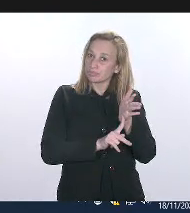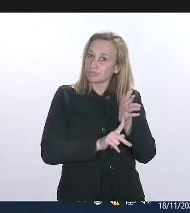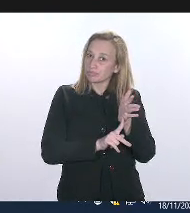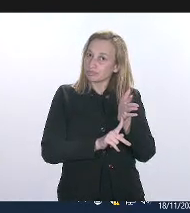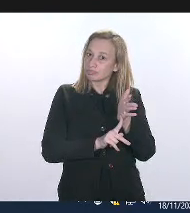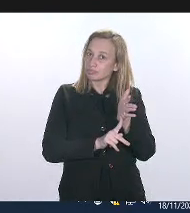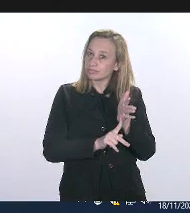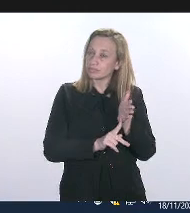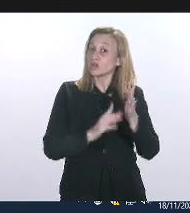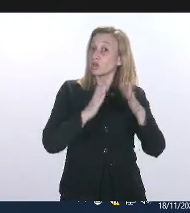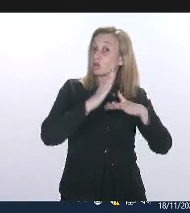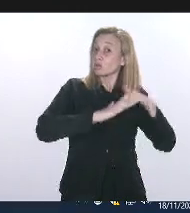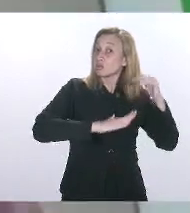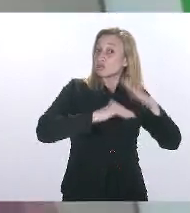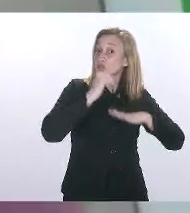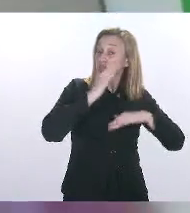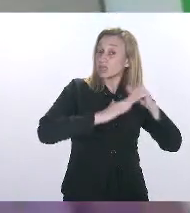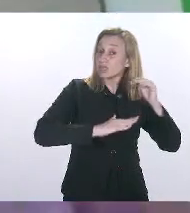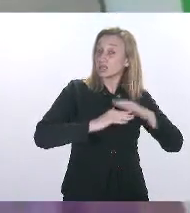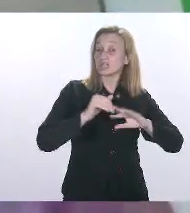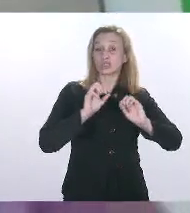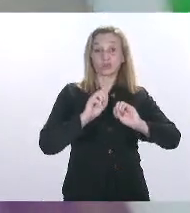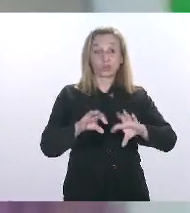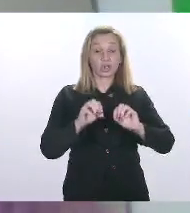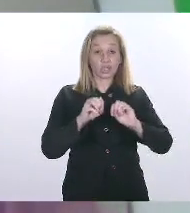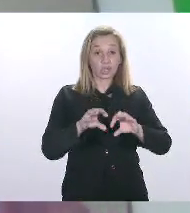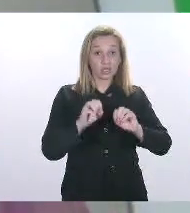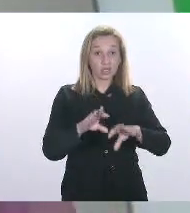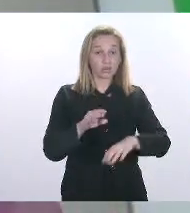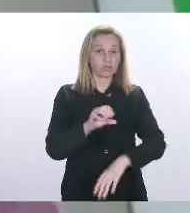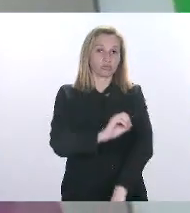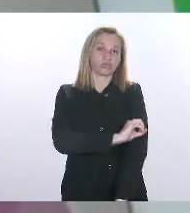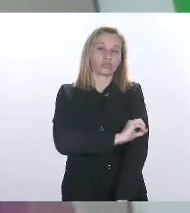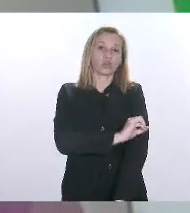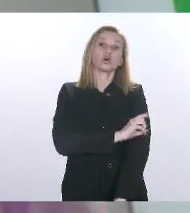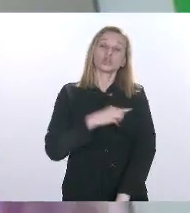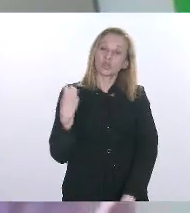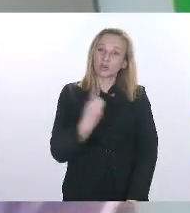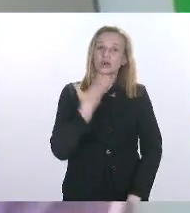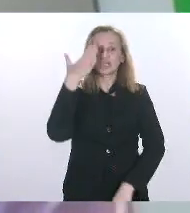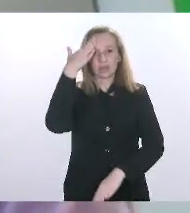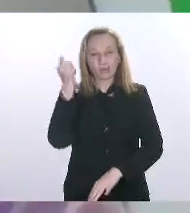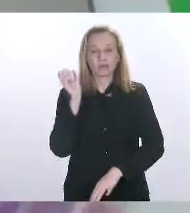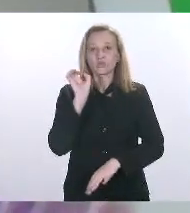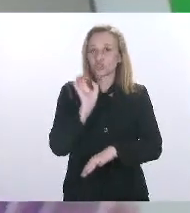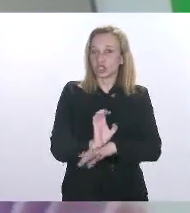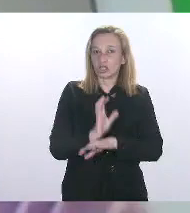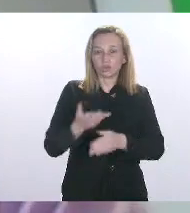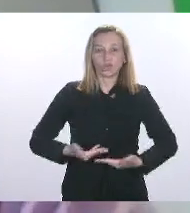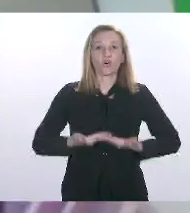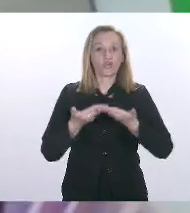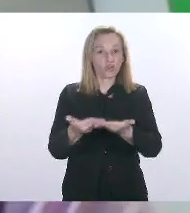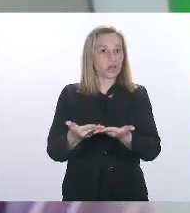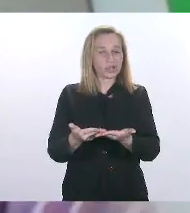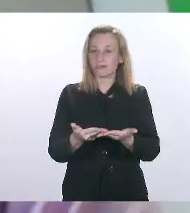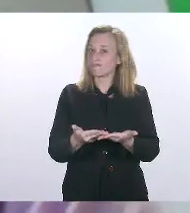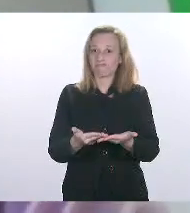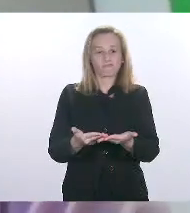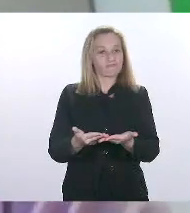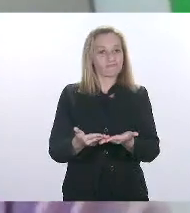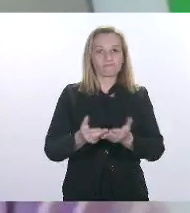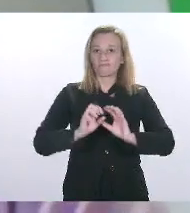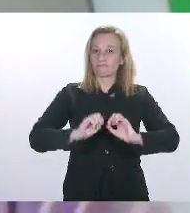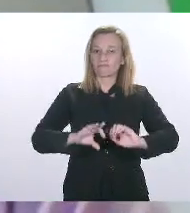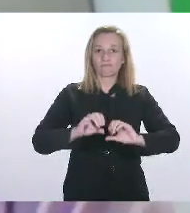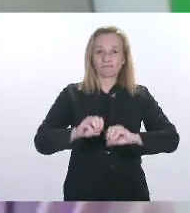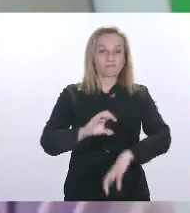aos profissionais da educação infantil. Como todos nós sabemos, o Estado praticamente não oferta mais educação infantil,